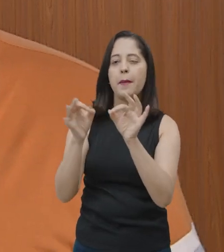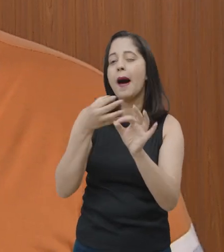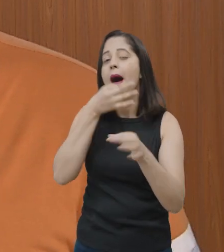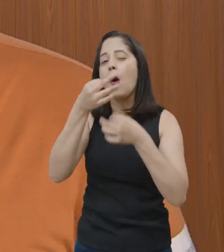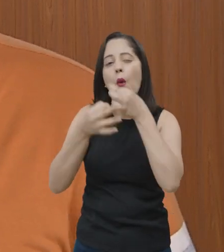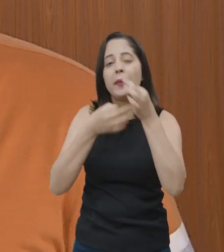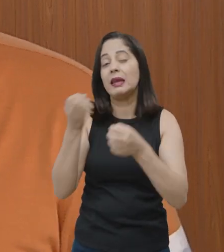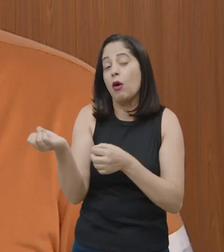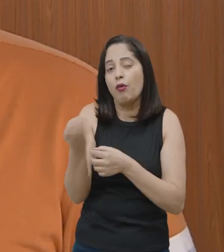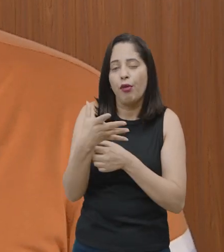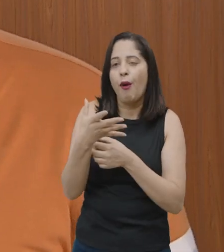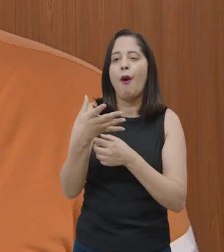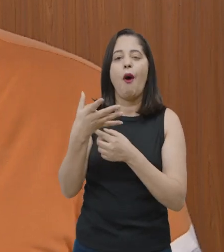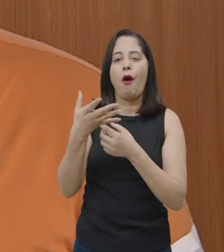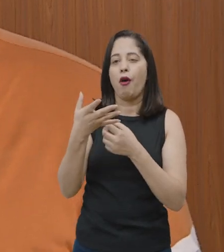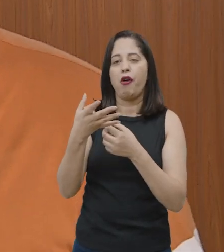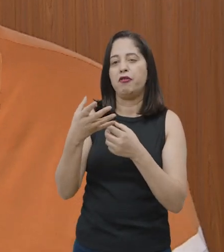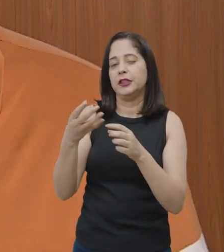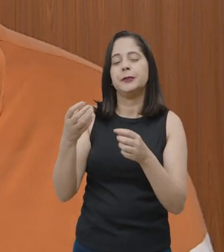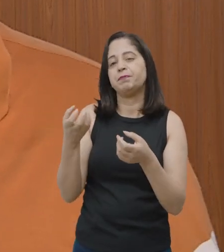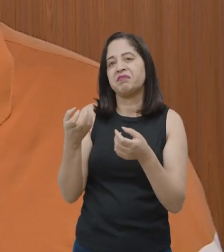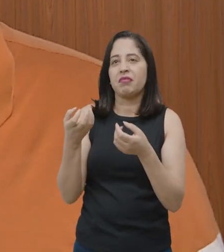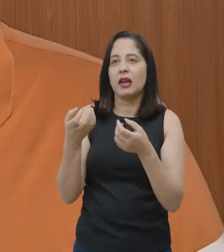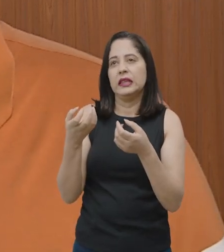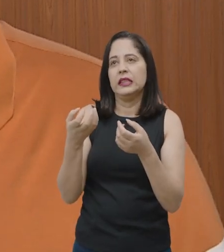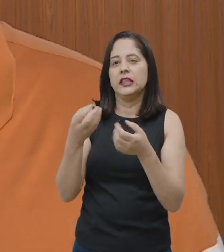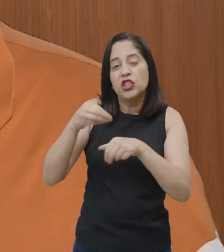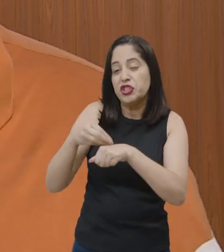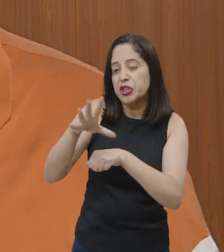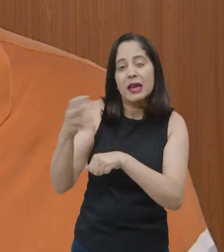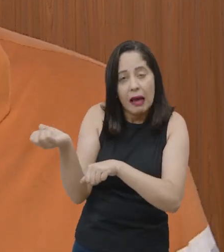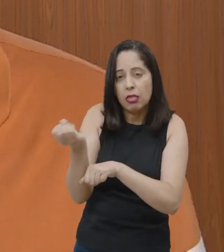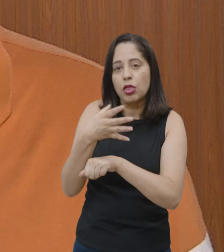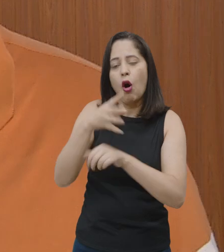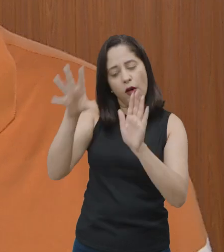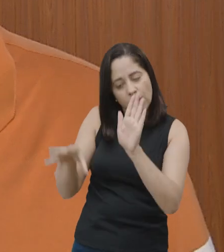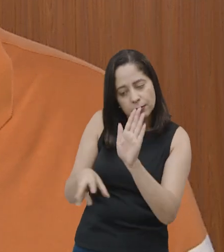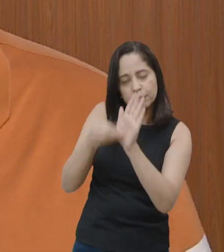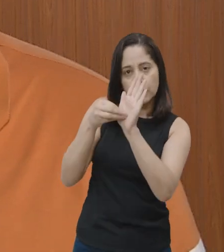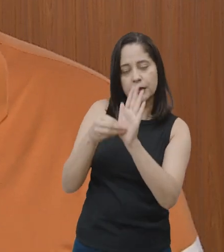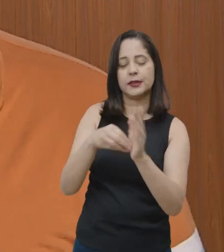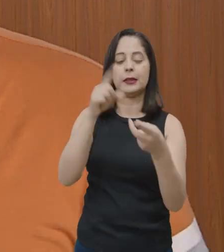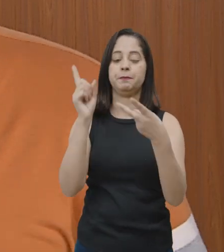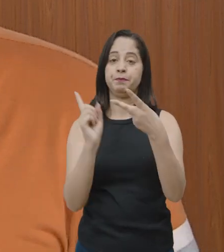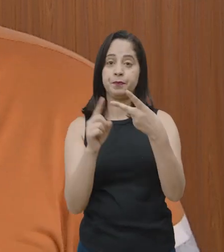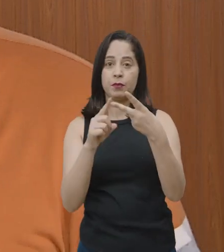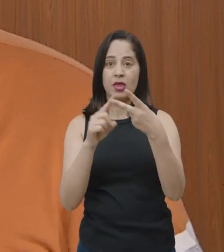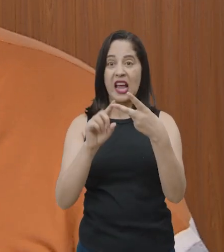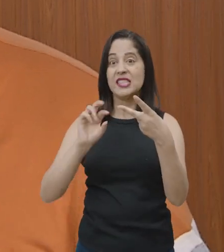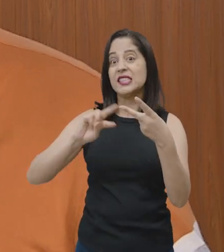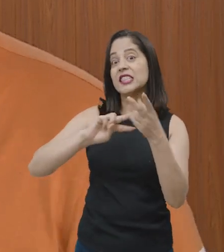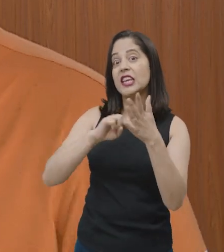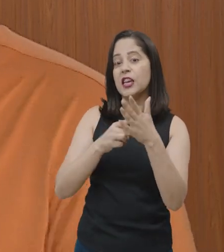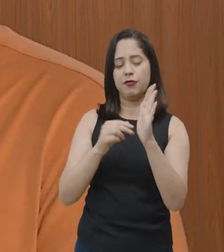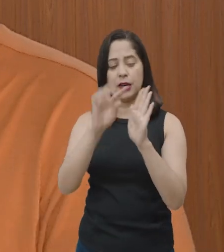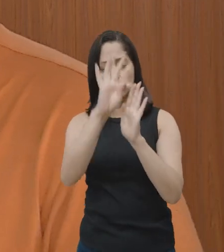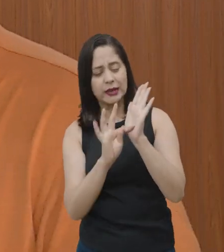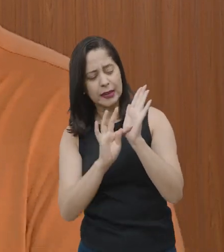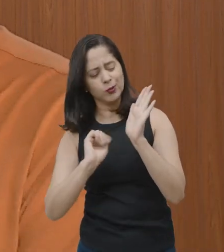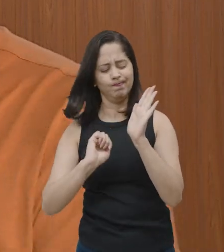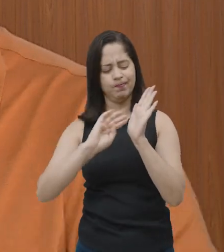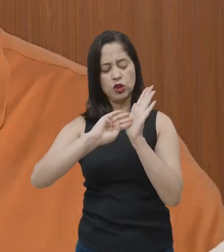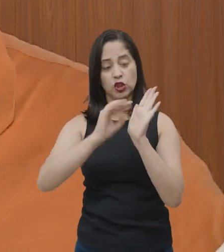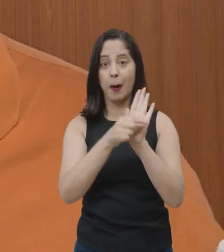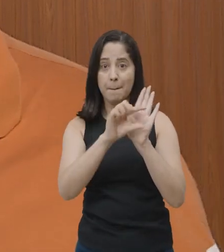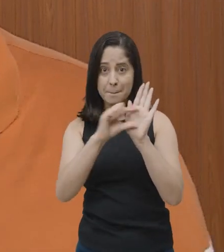alguma disposição que antes não existia no projeto, então vai acrescentar um dispositivo novo. A supressiva é justamente o contrário,